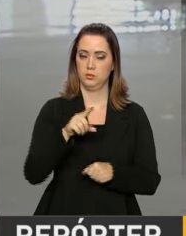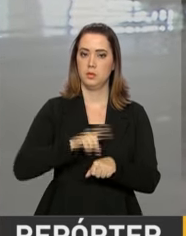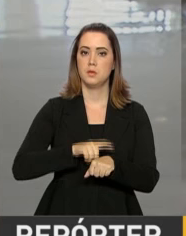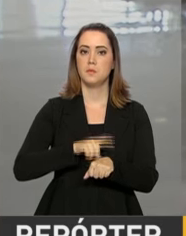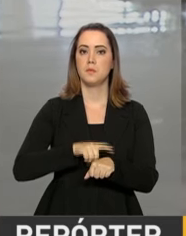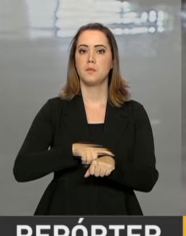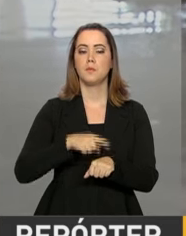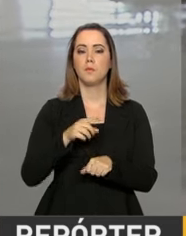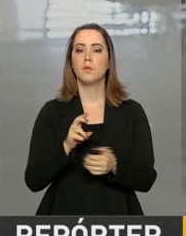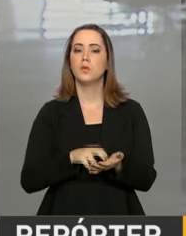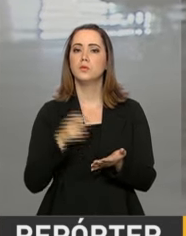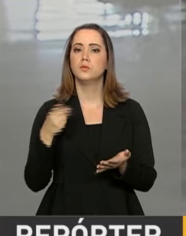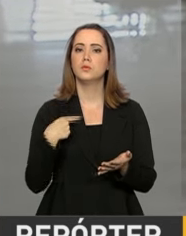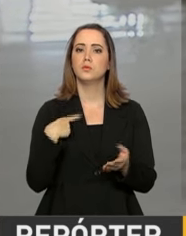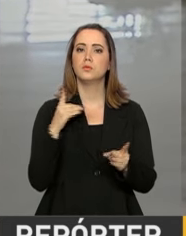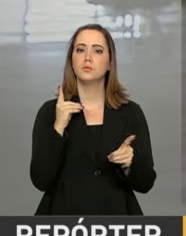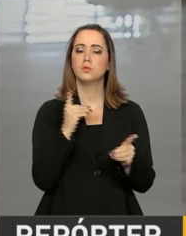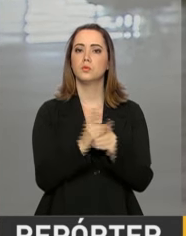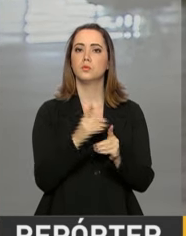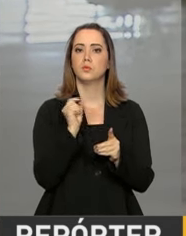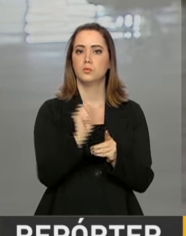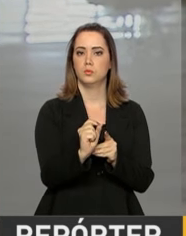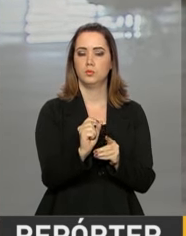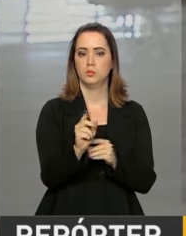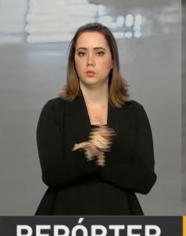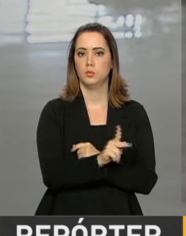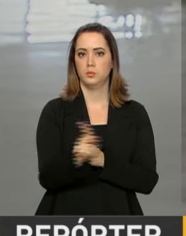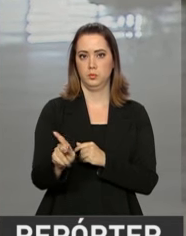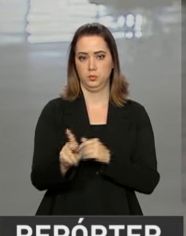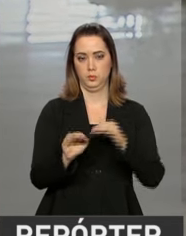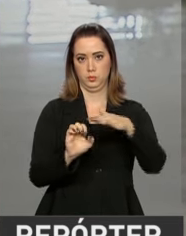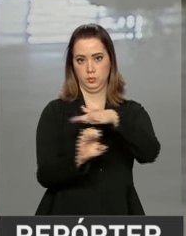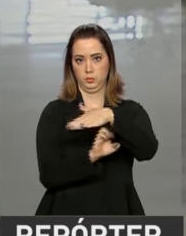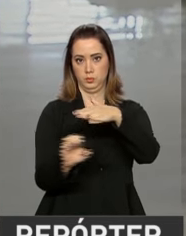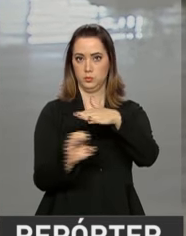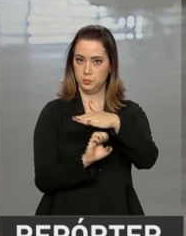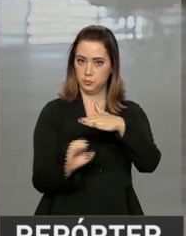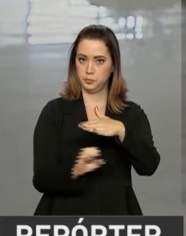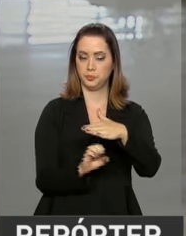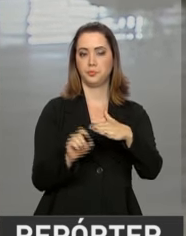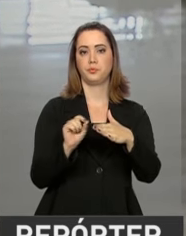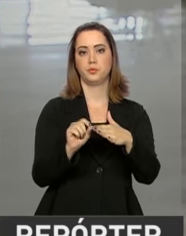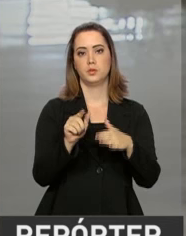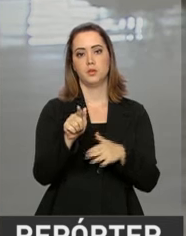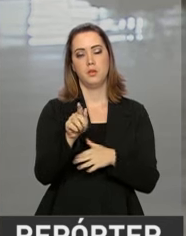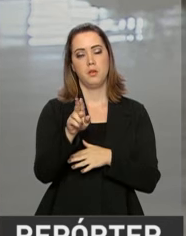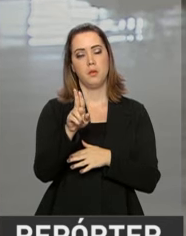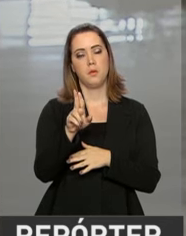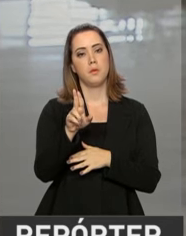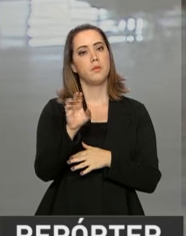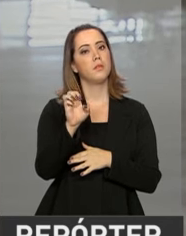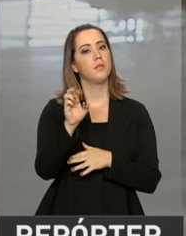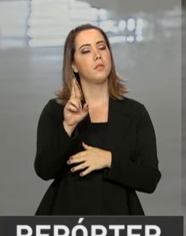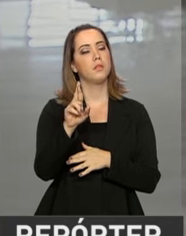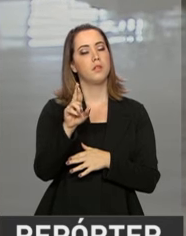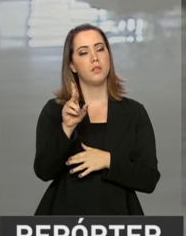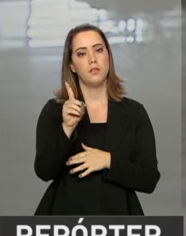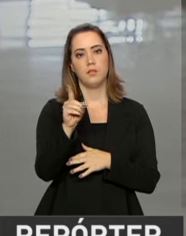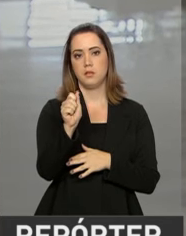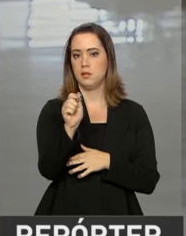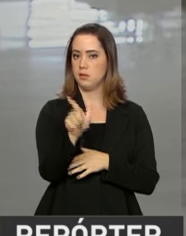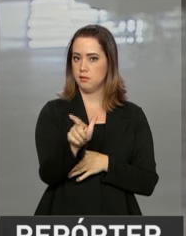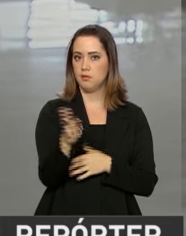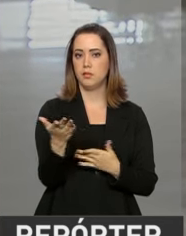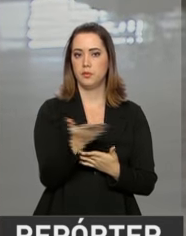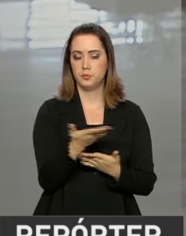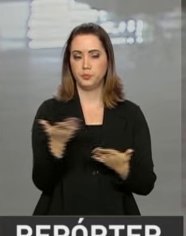o presidente do Conselho de Administração do Grupo Gerdau, Jorge Gerdau e Johan Petter. E agora, às 11 horas, ele